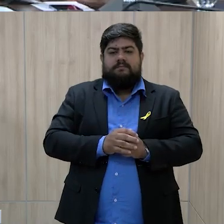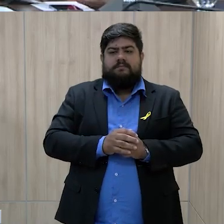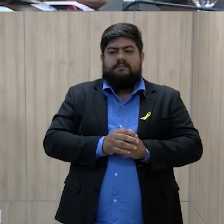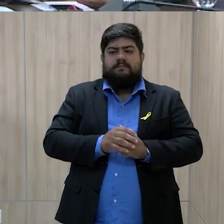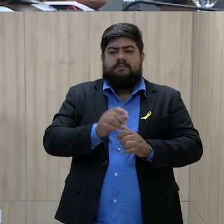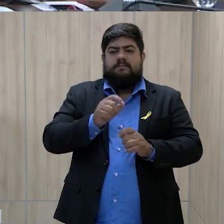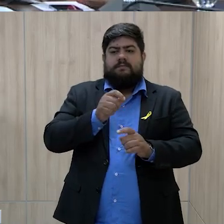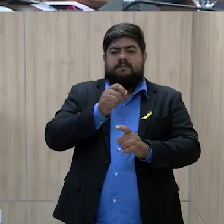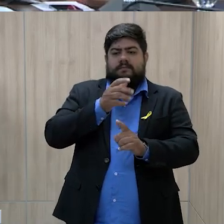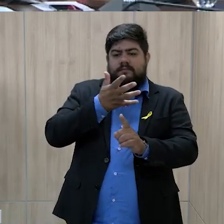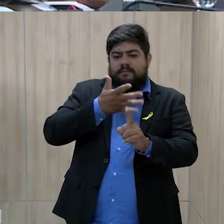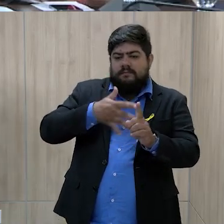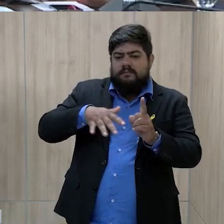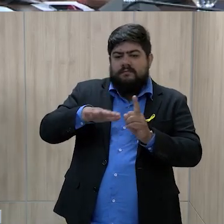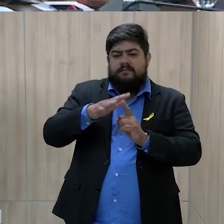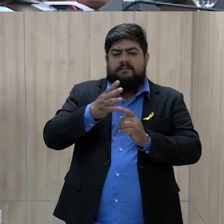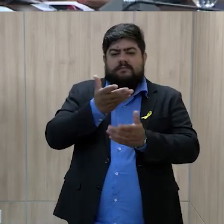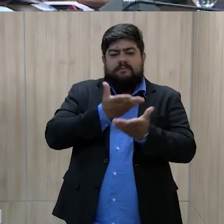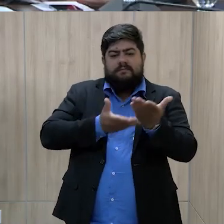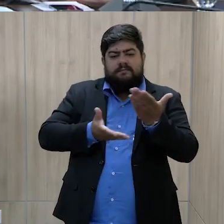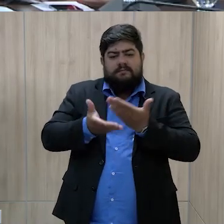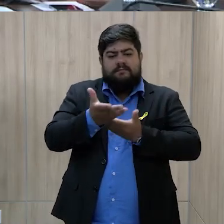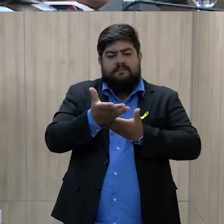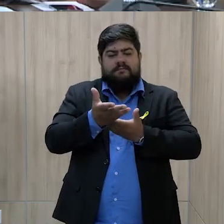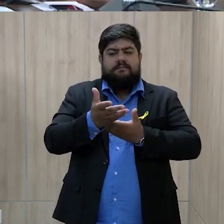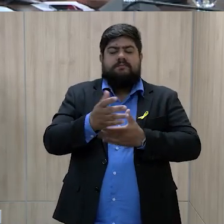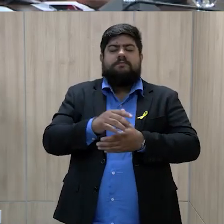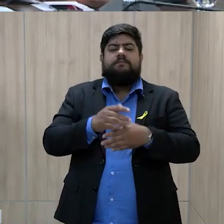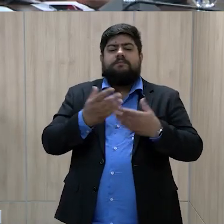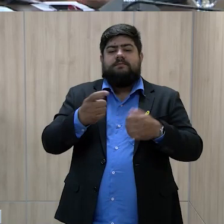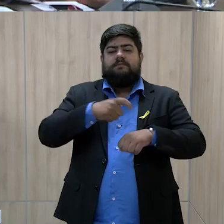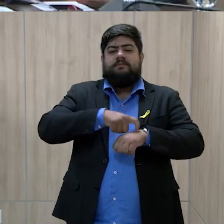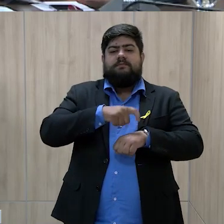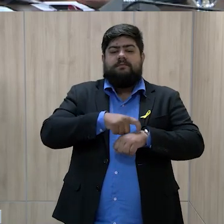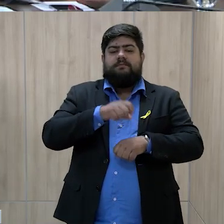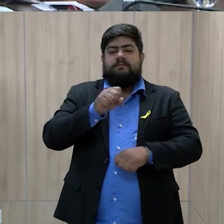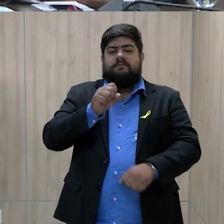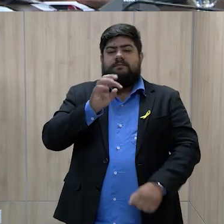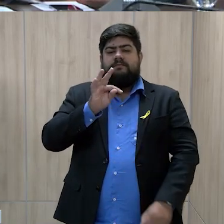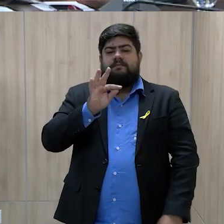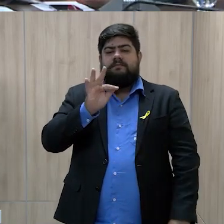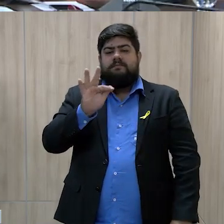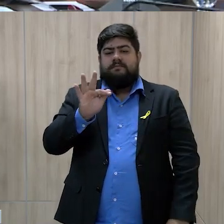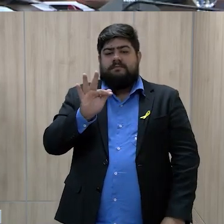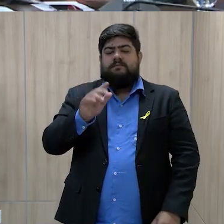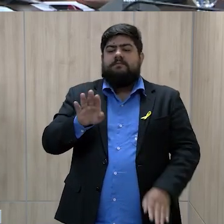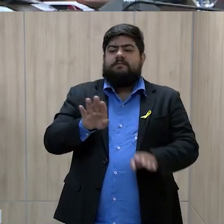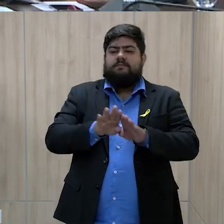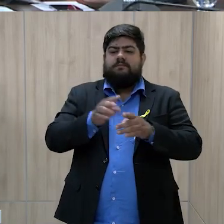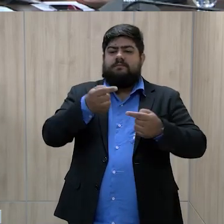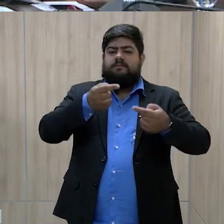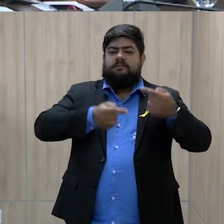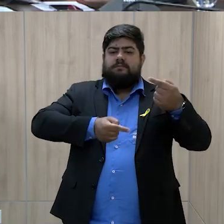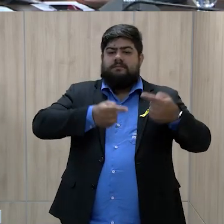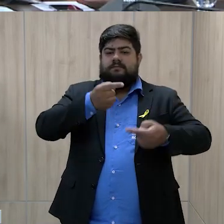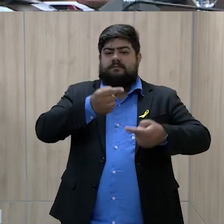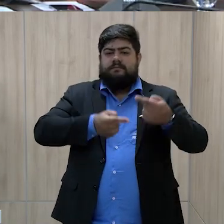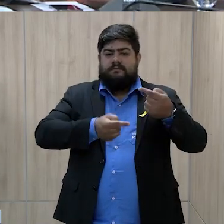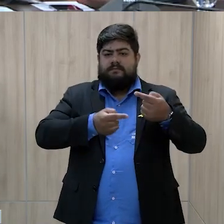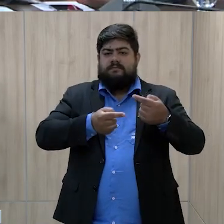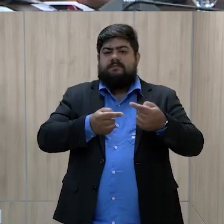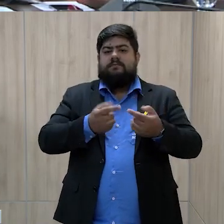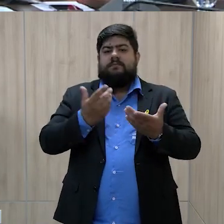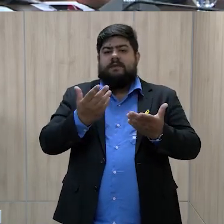fazer a sociedade ser ouvida no momento em que o STF também discute